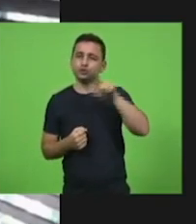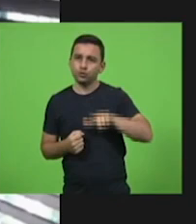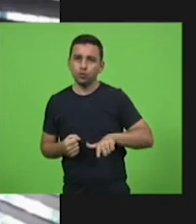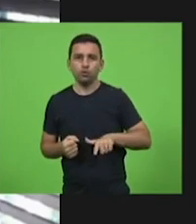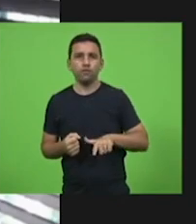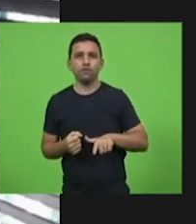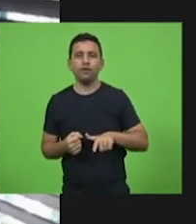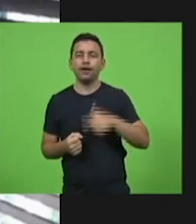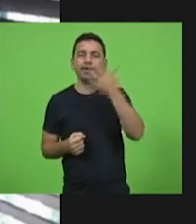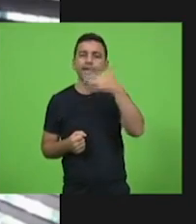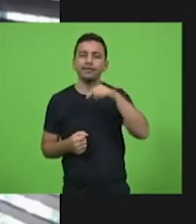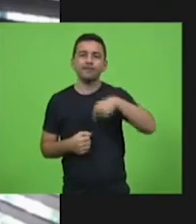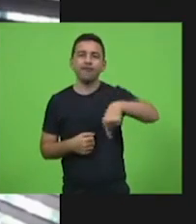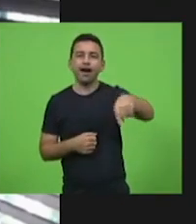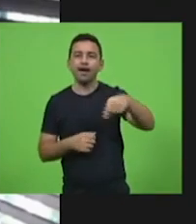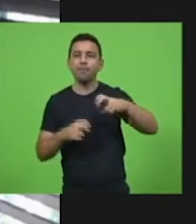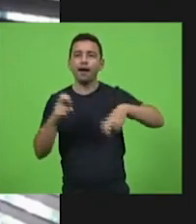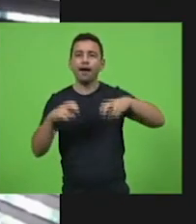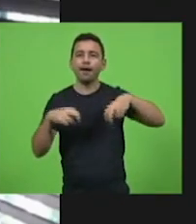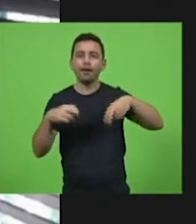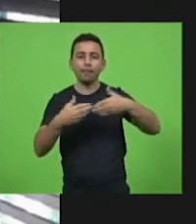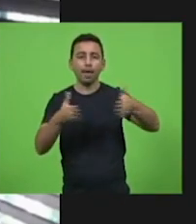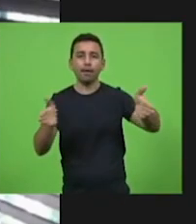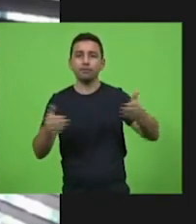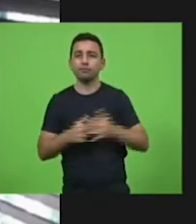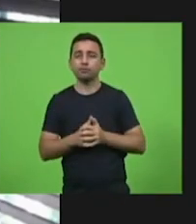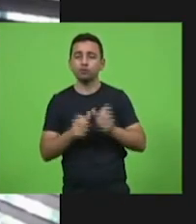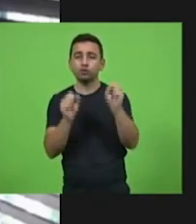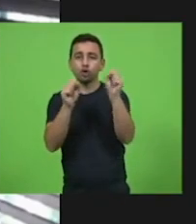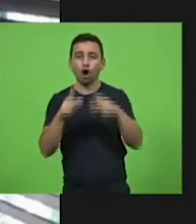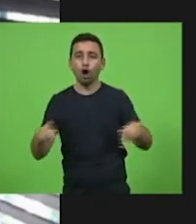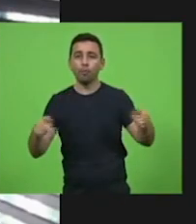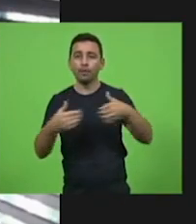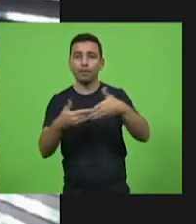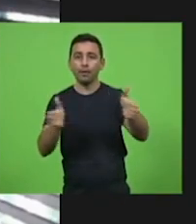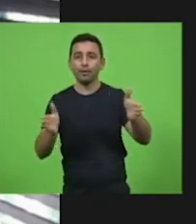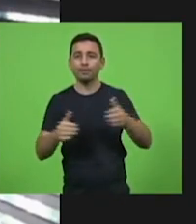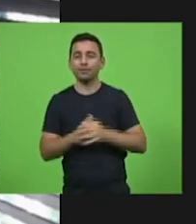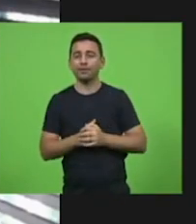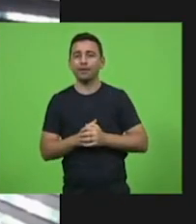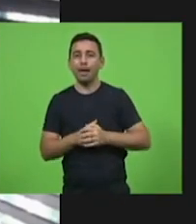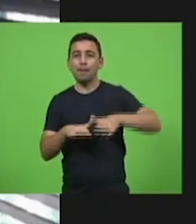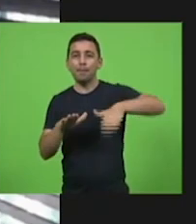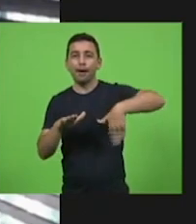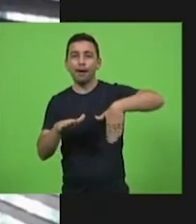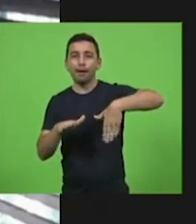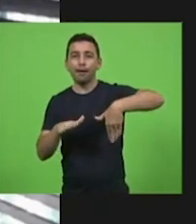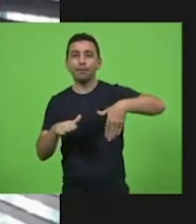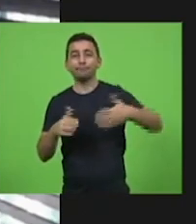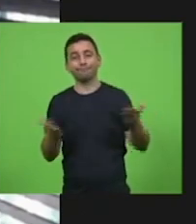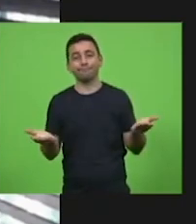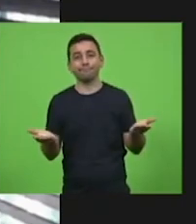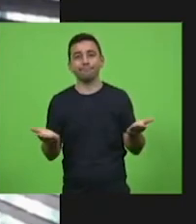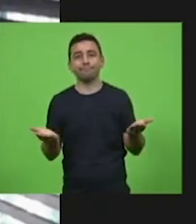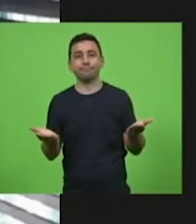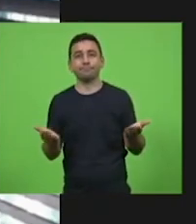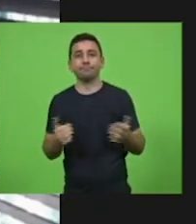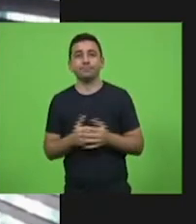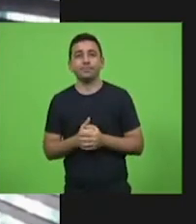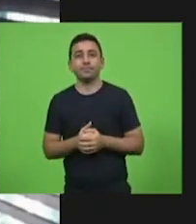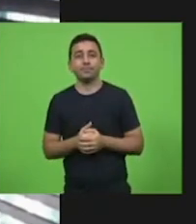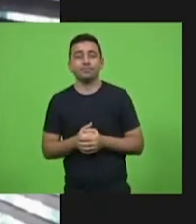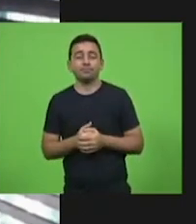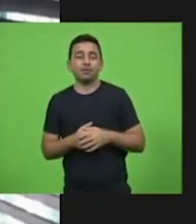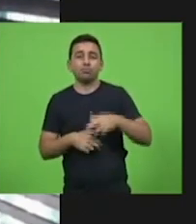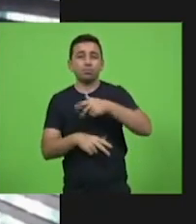parques, a parques que estão abertos, a shoppings que estão abertos, a praias que eles acabam